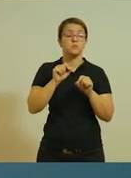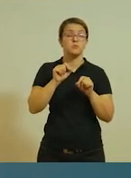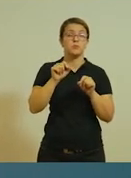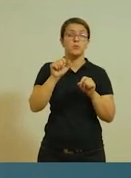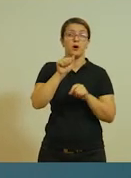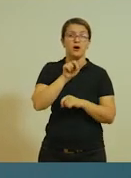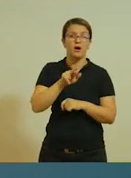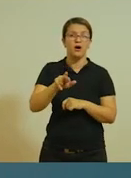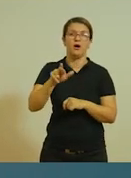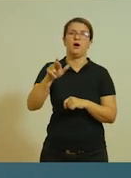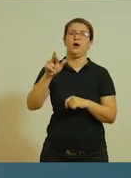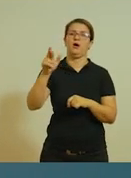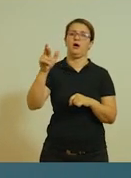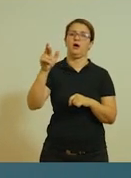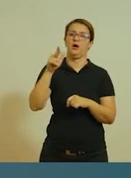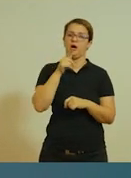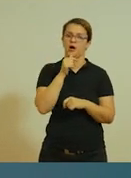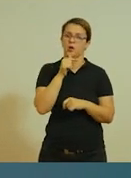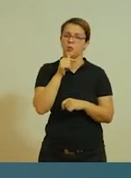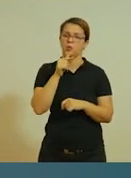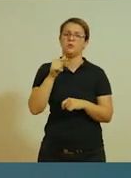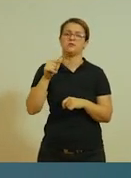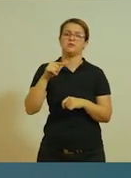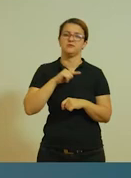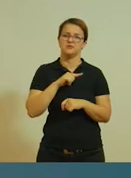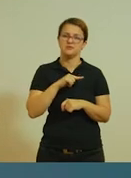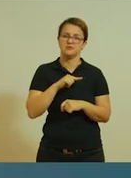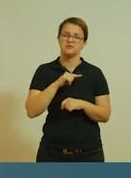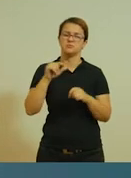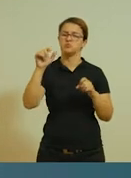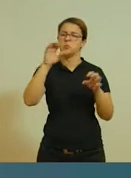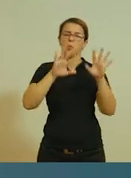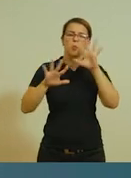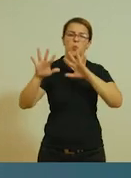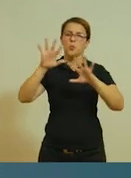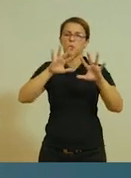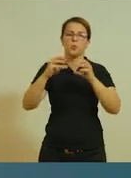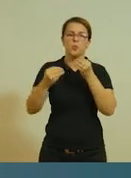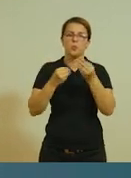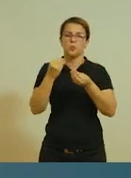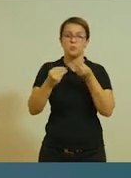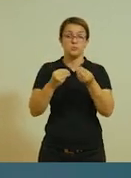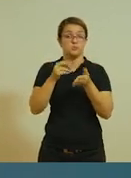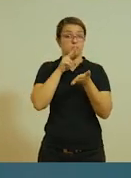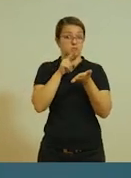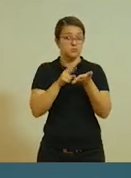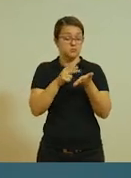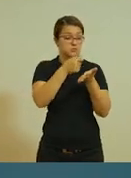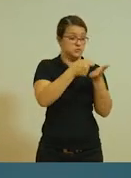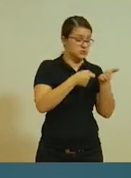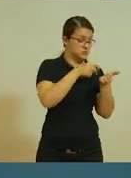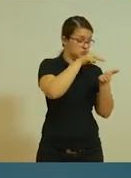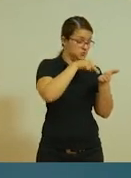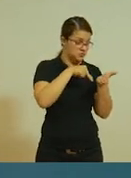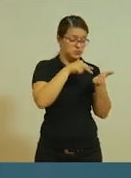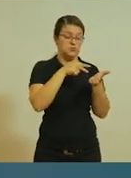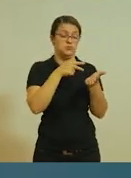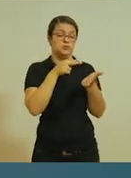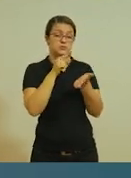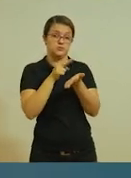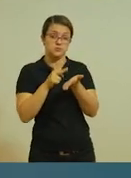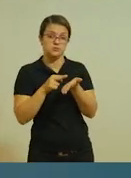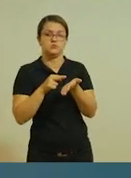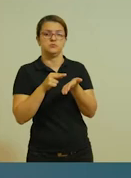mucosas. Então, de acordo com o texto, vocês irão responder. Não esqueçam de fazer o registro